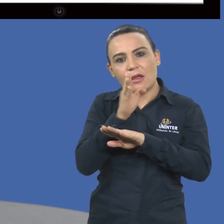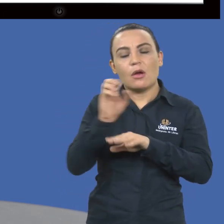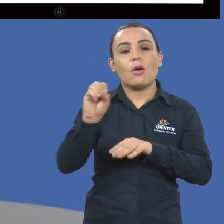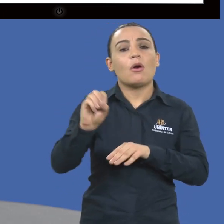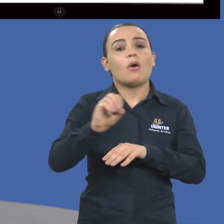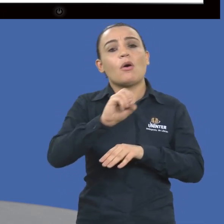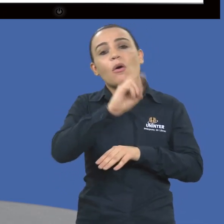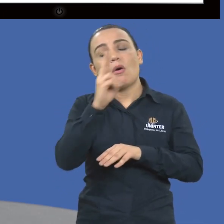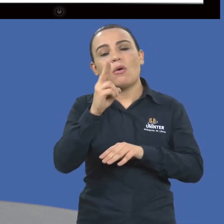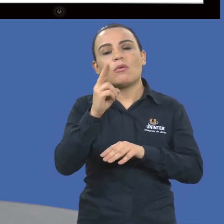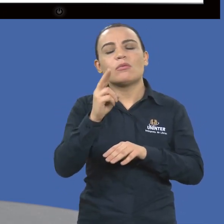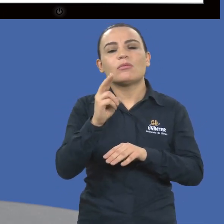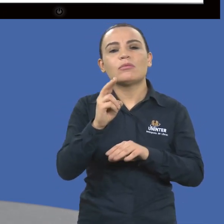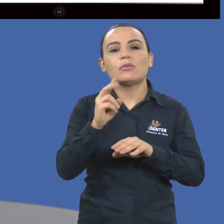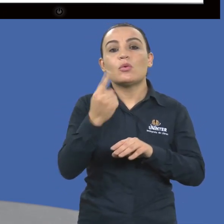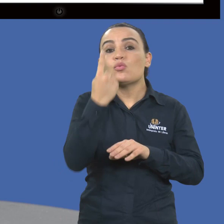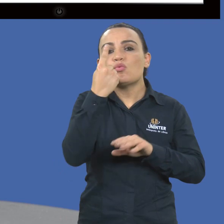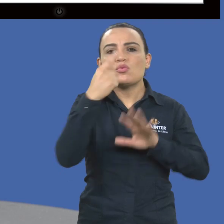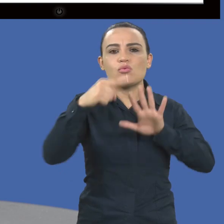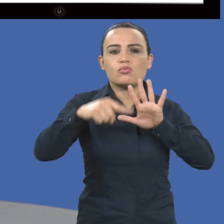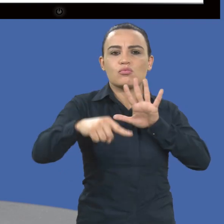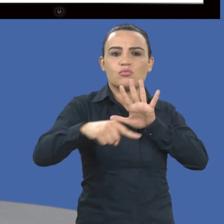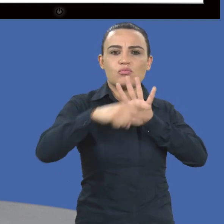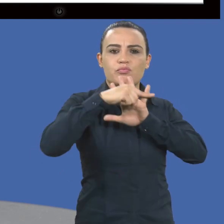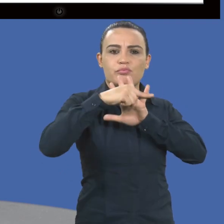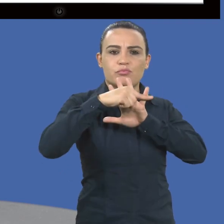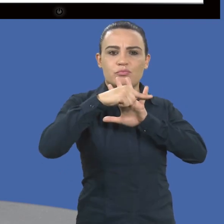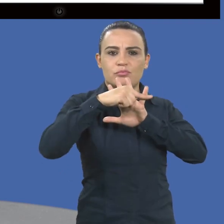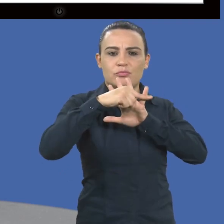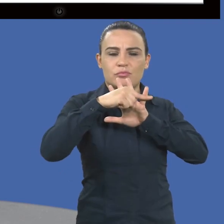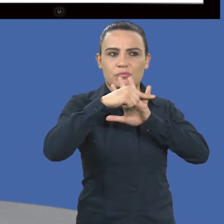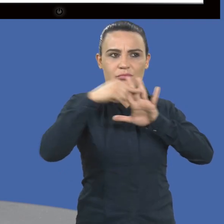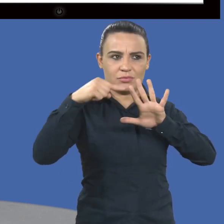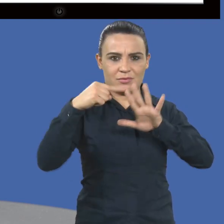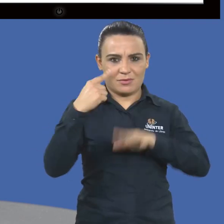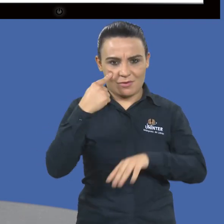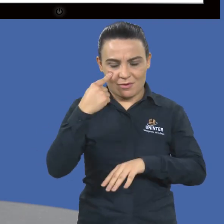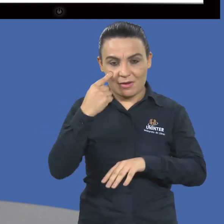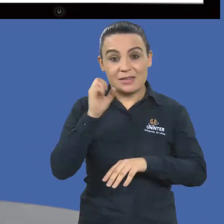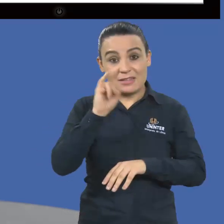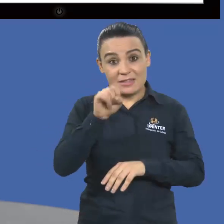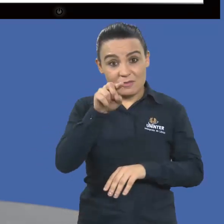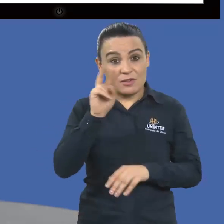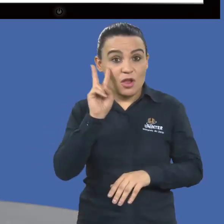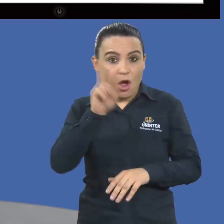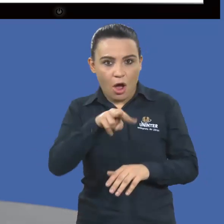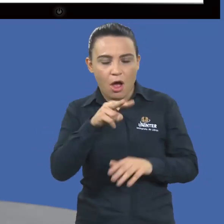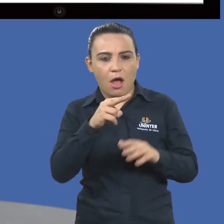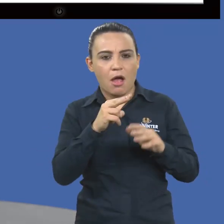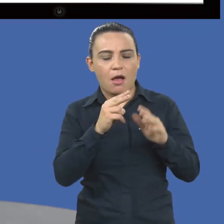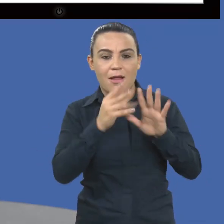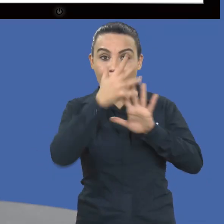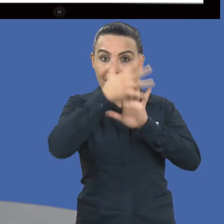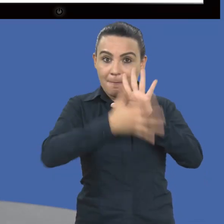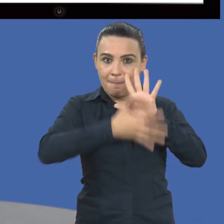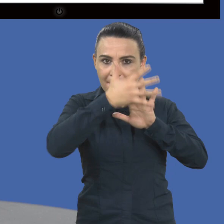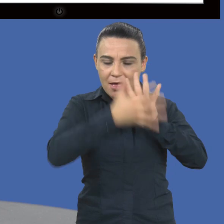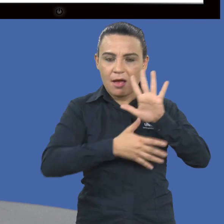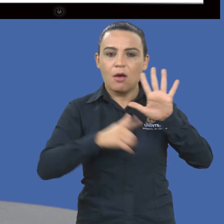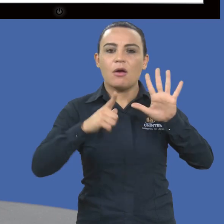uma prega única no quinto dedo. Então, se vocês olharem a mão de